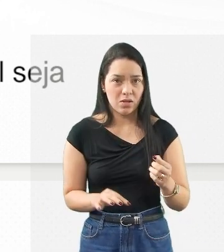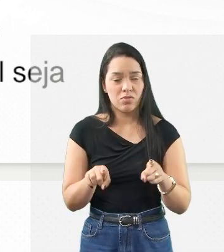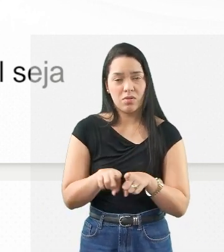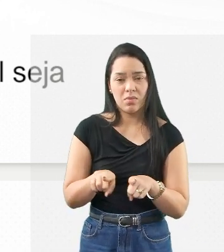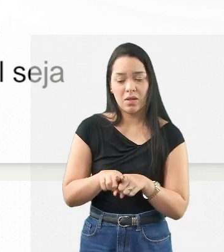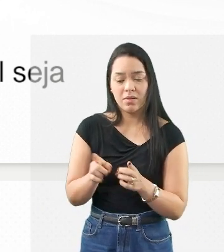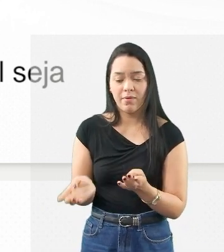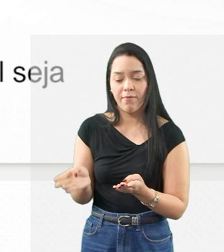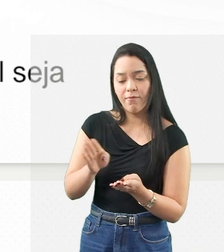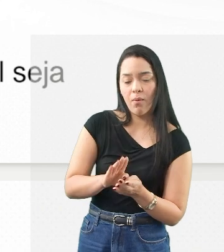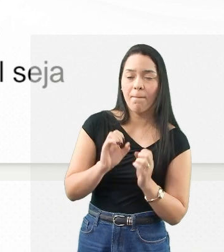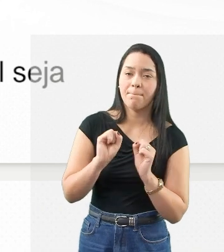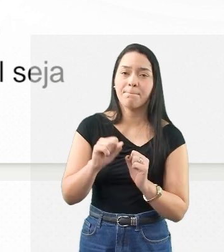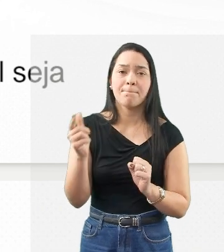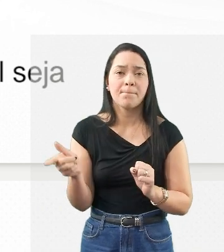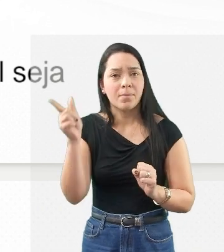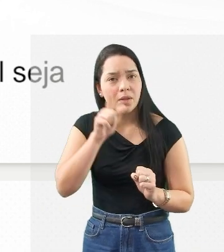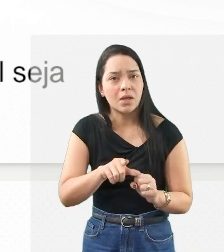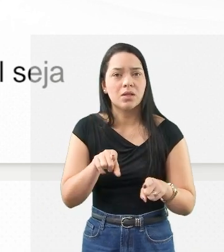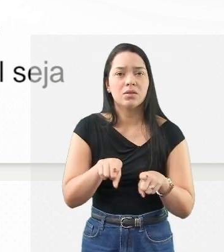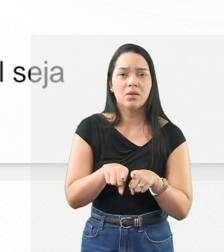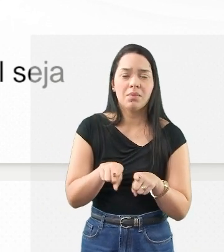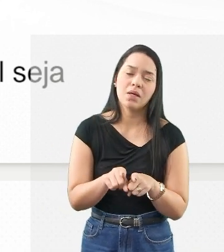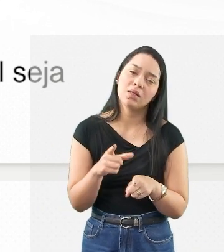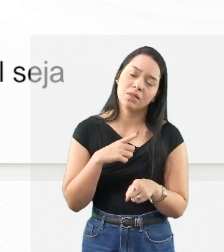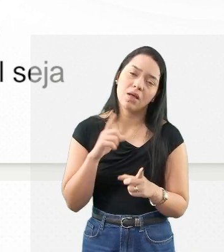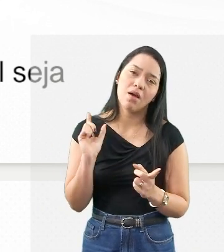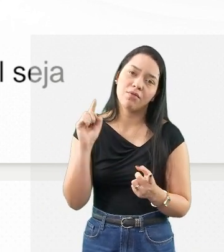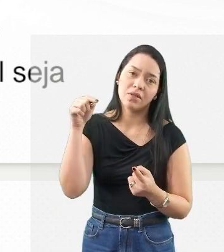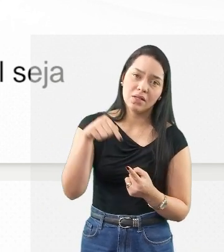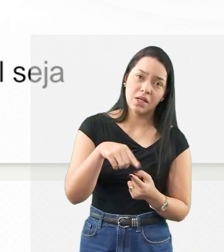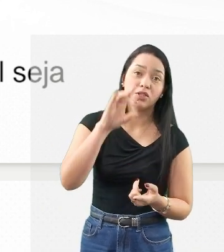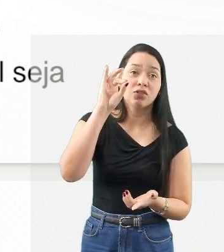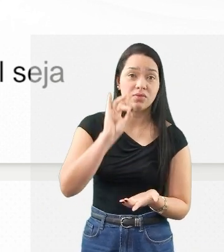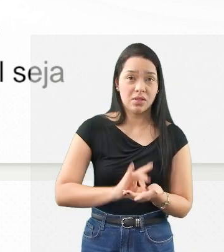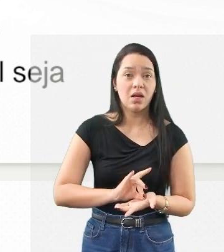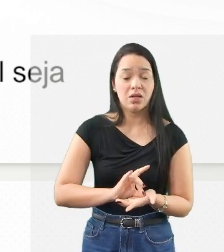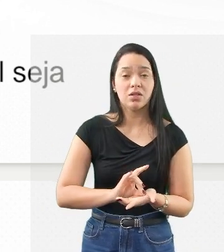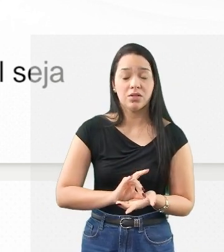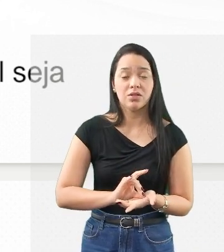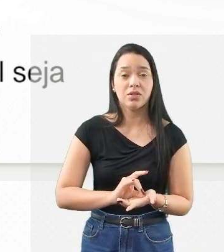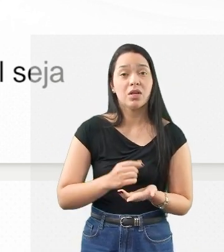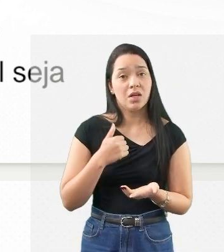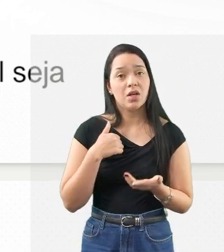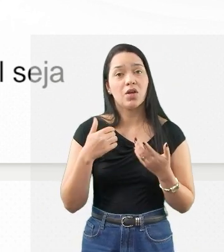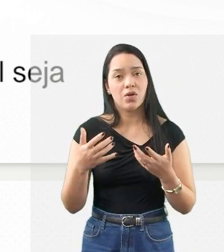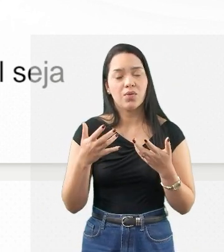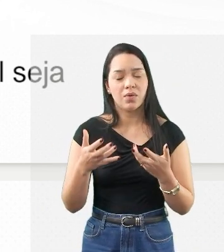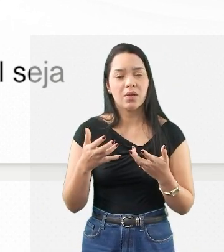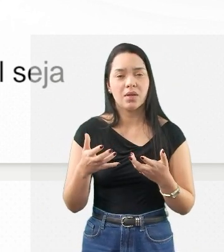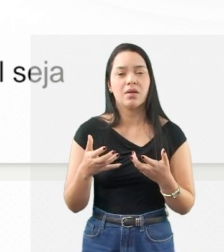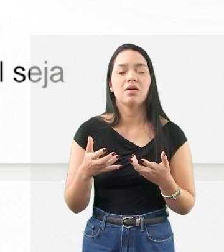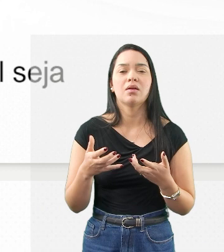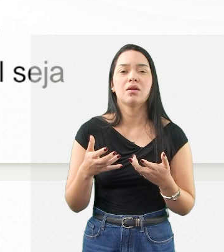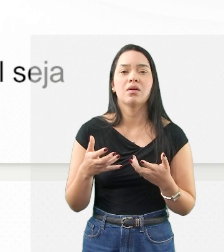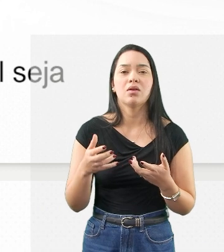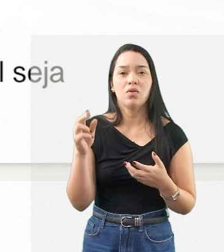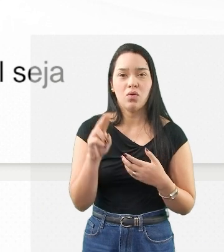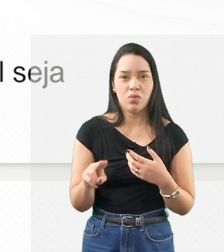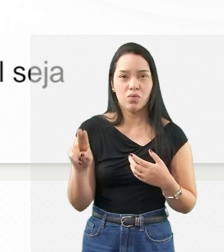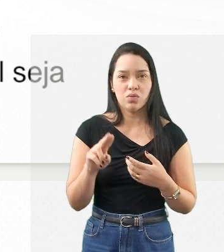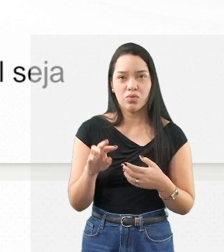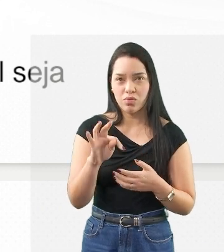folder, para que eu consiga alcançar a finalidade que, de fato, eu queira alcançar com o uso